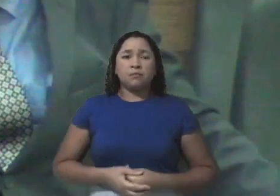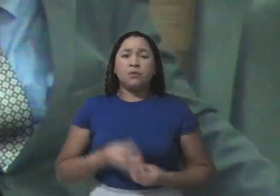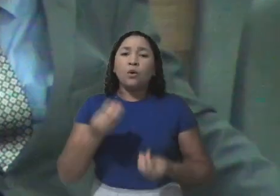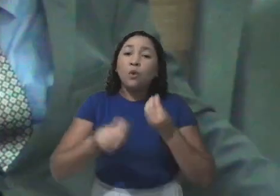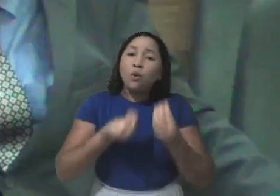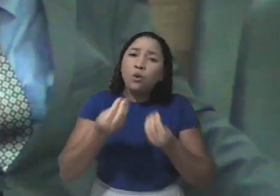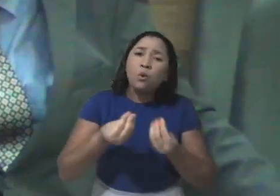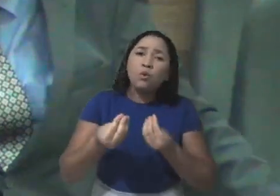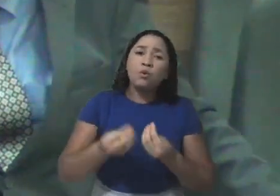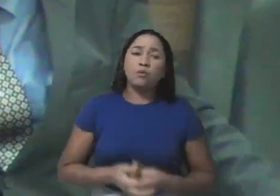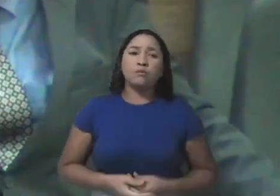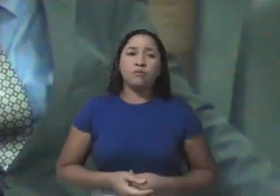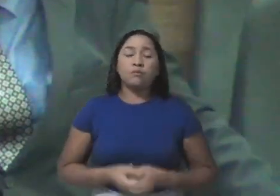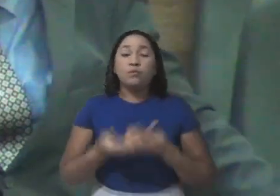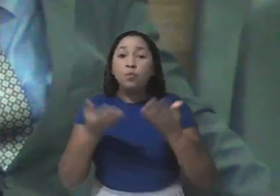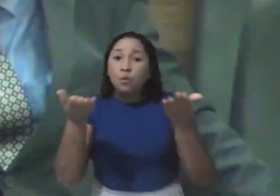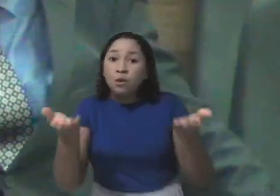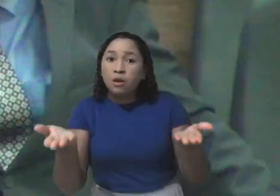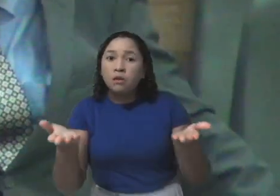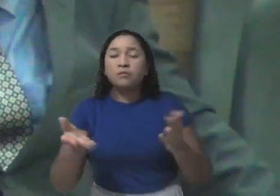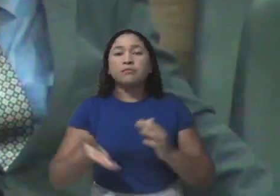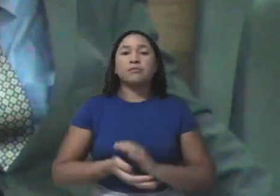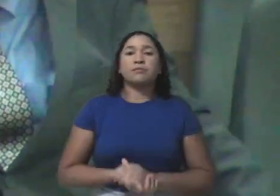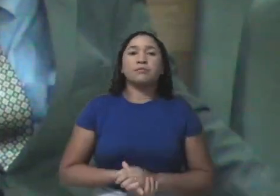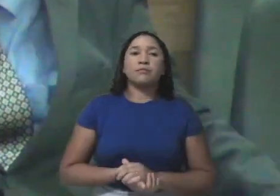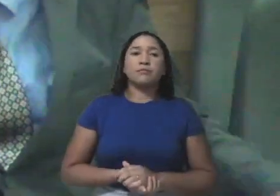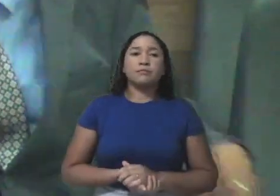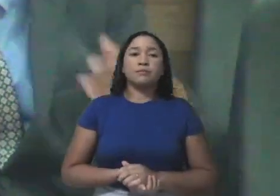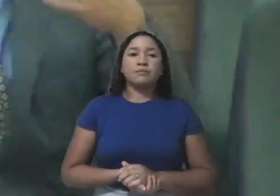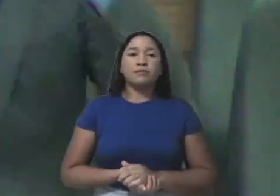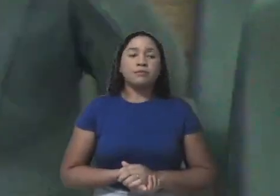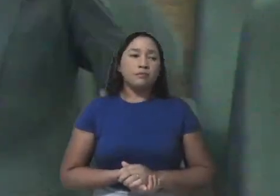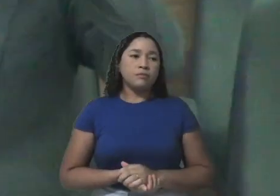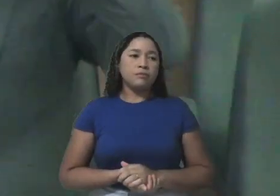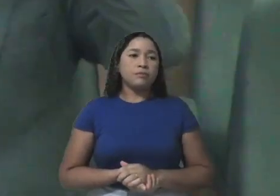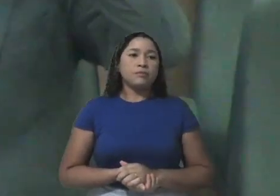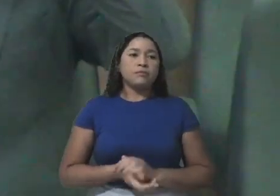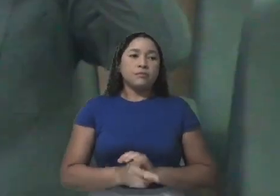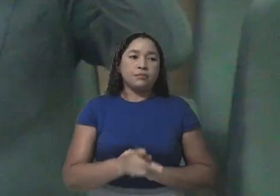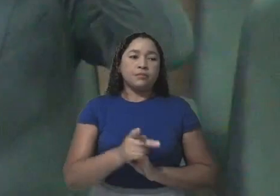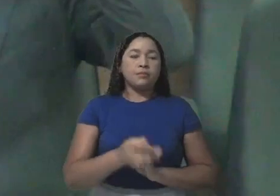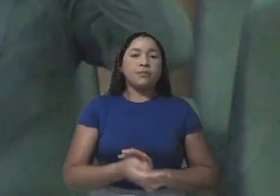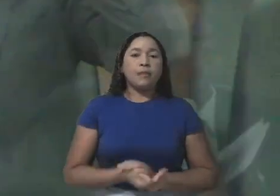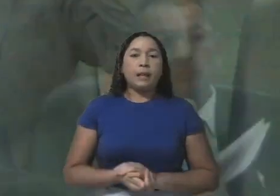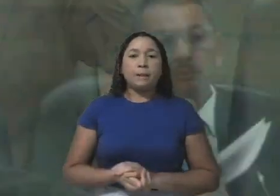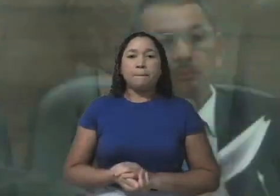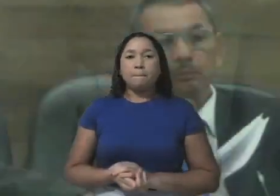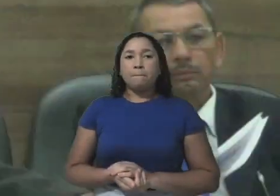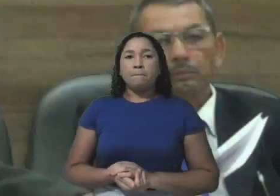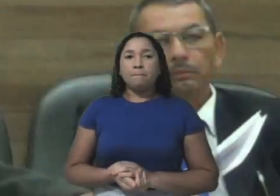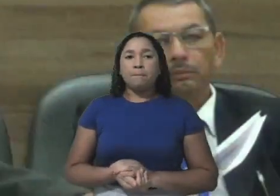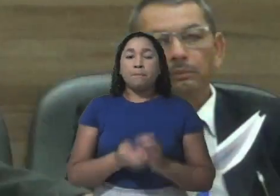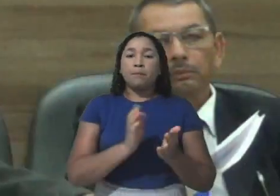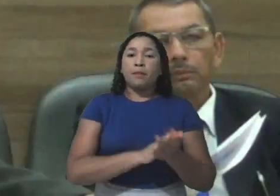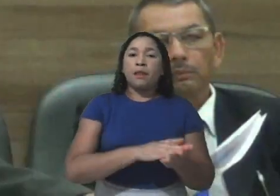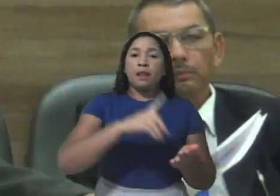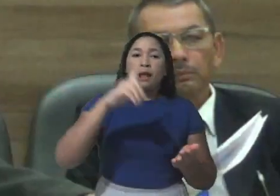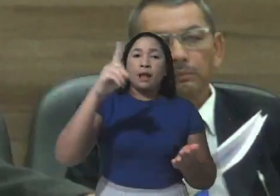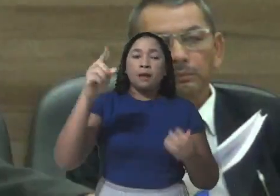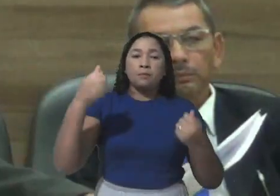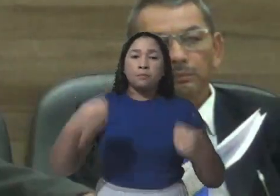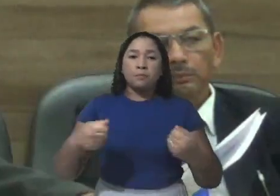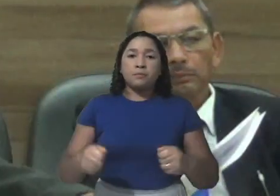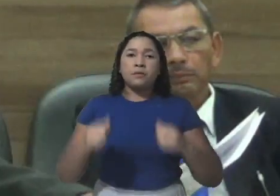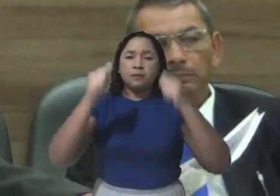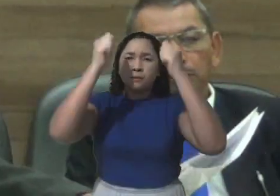Então, em outras palavras, a Bíblia precisa ser interpretada